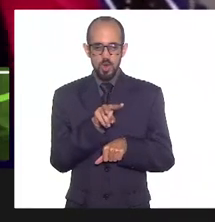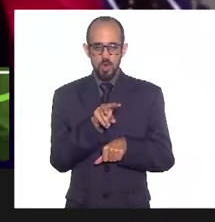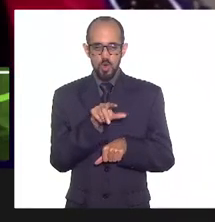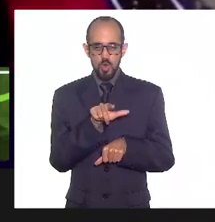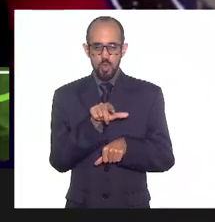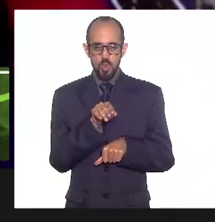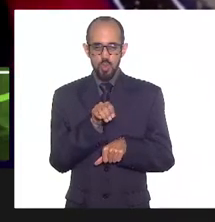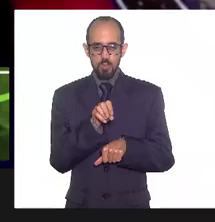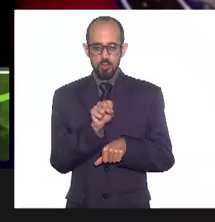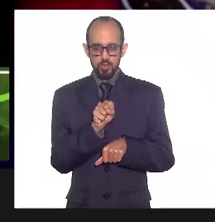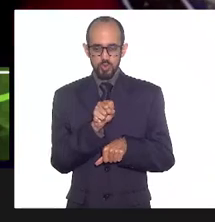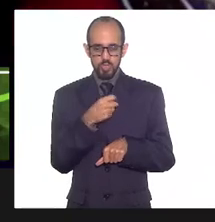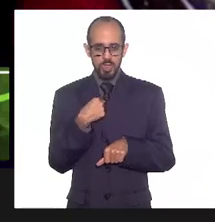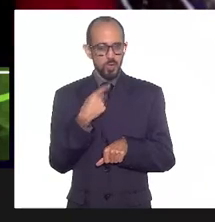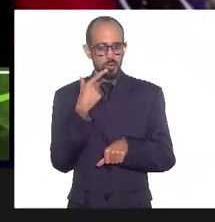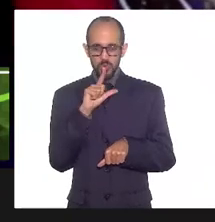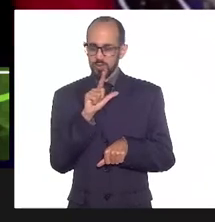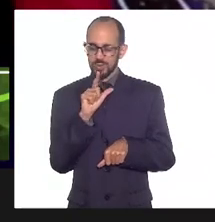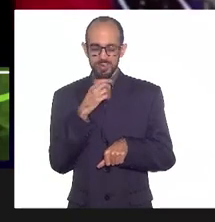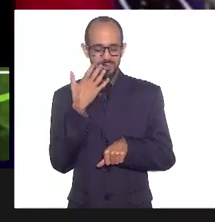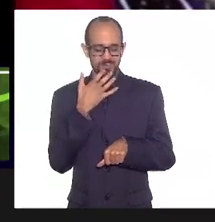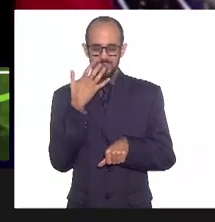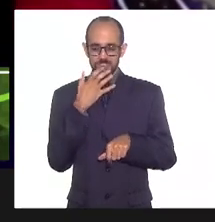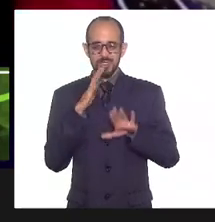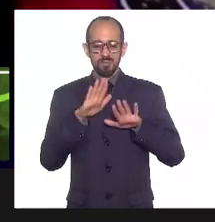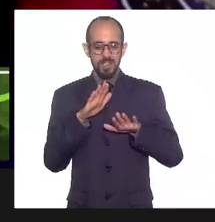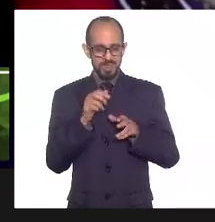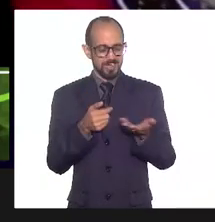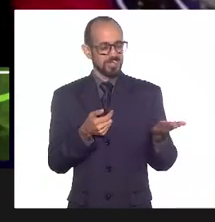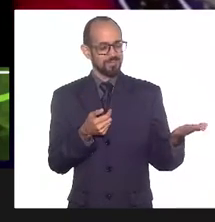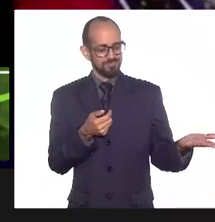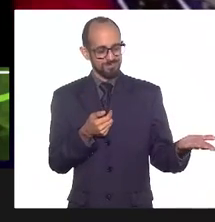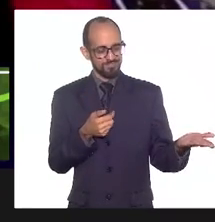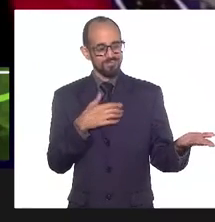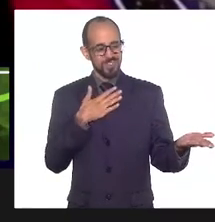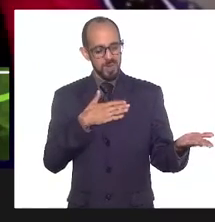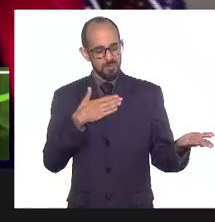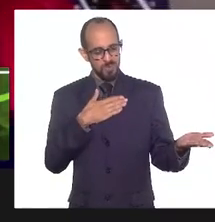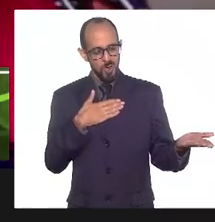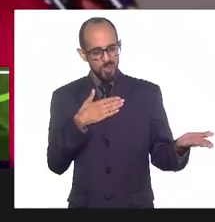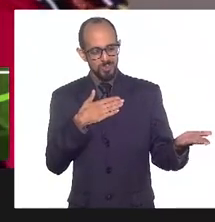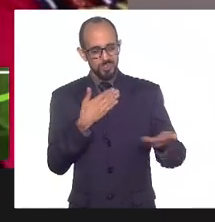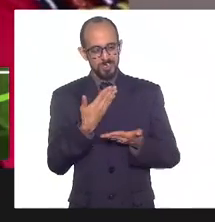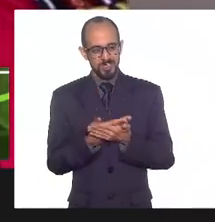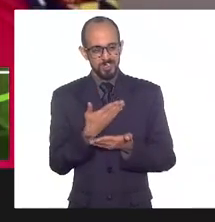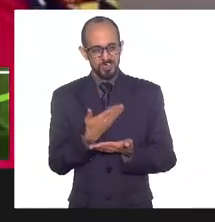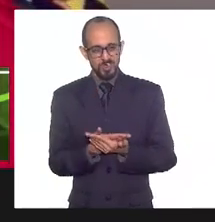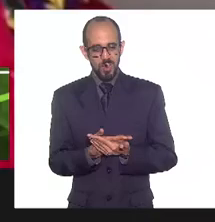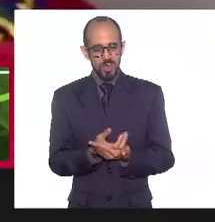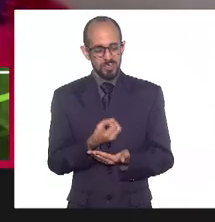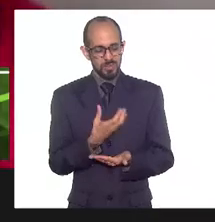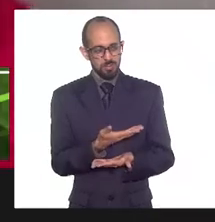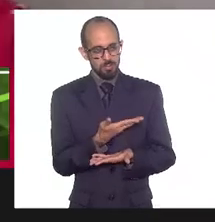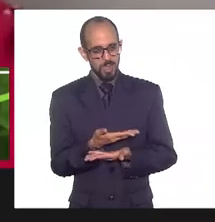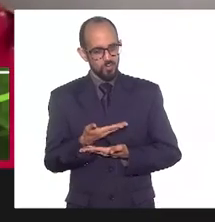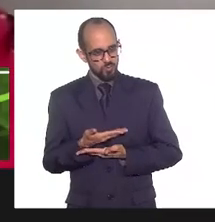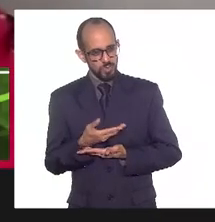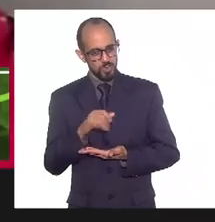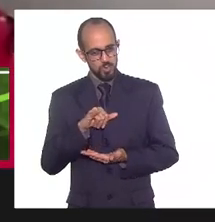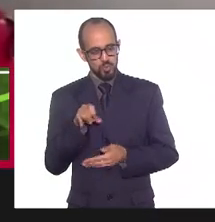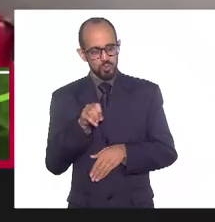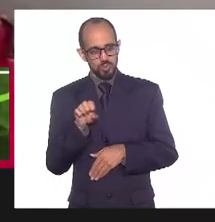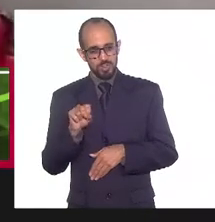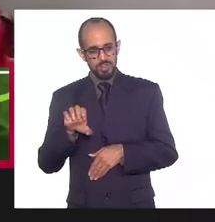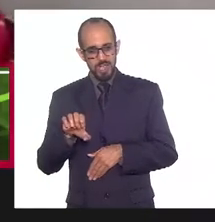que conseguem manter o ritmo musical mas aprecio muito a escola e muito salutar e seja muito bem-vindo José Maria